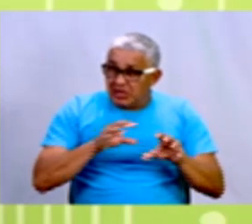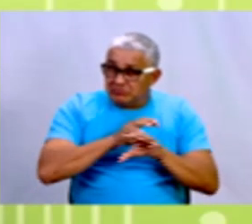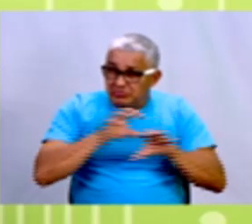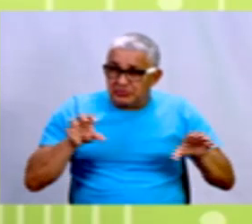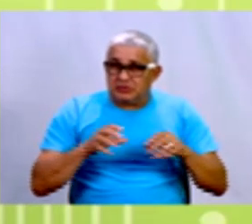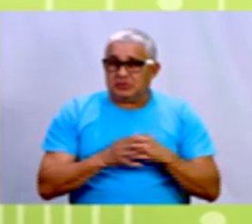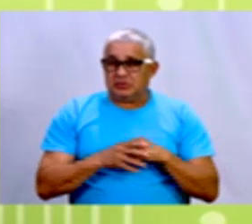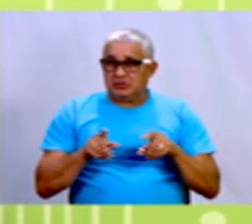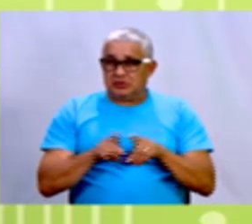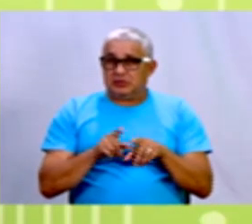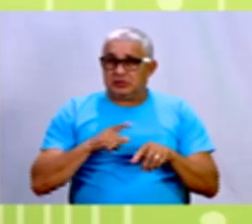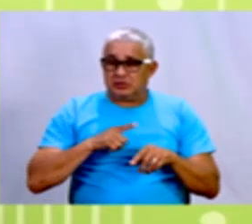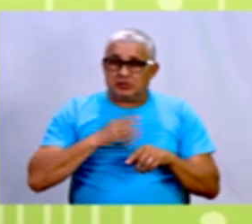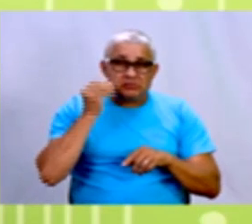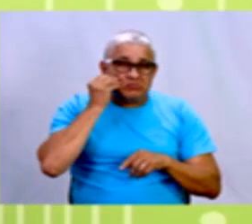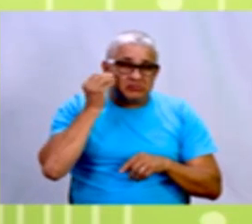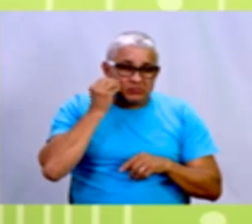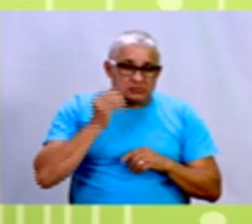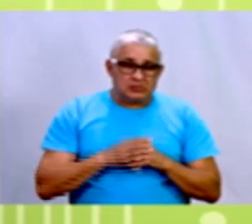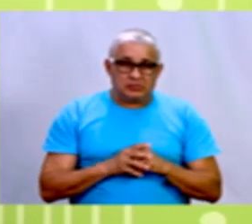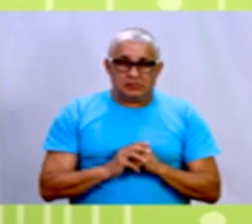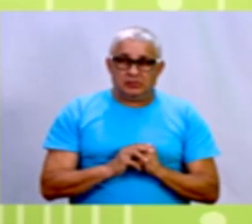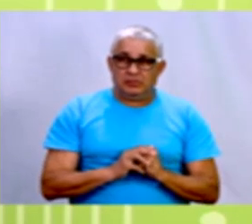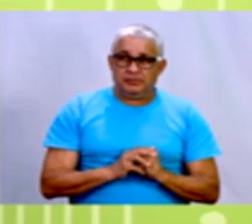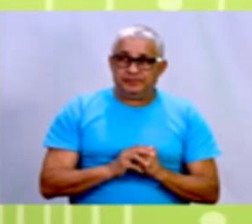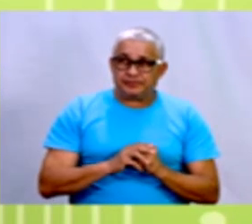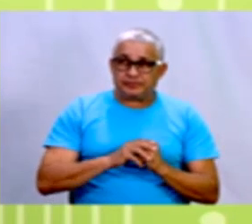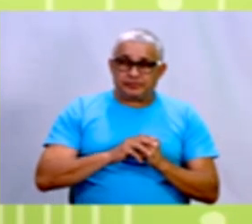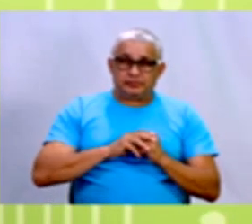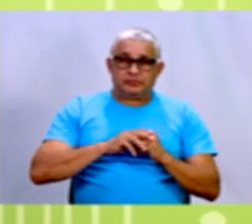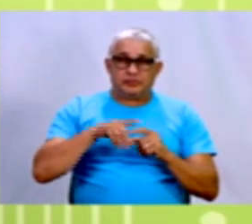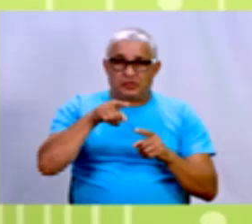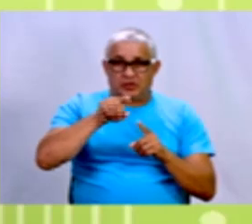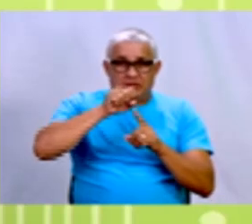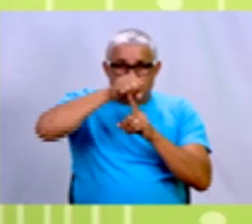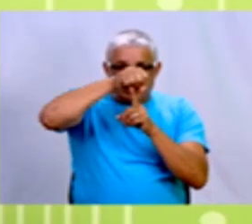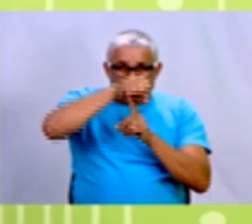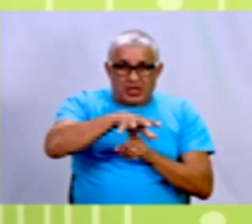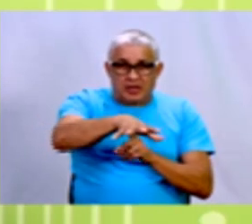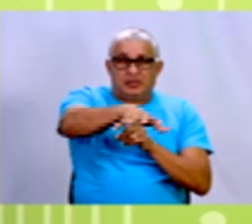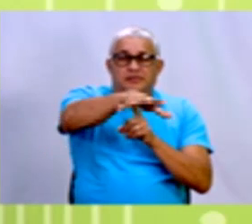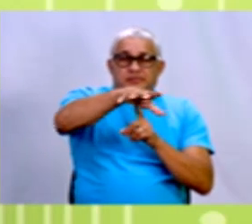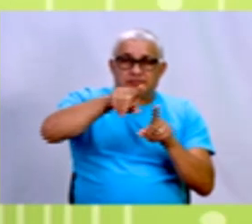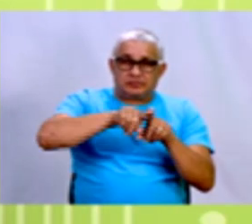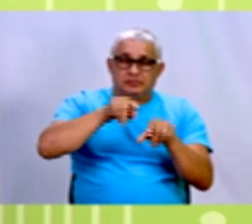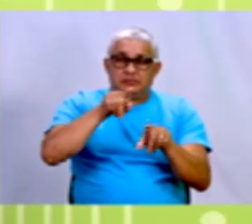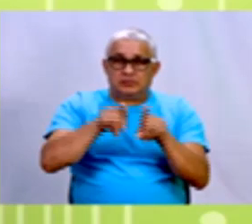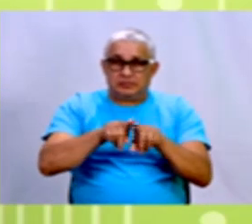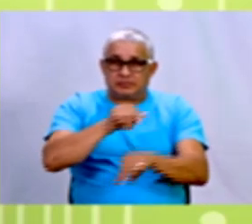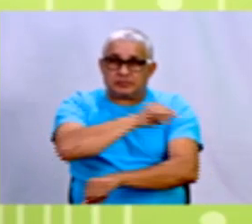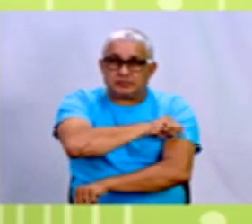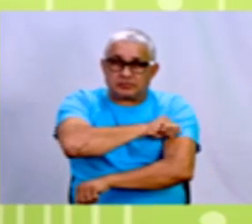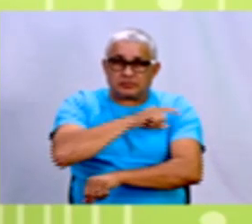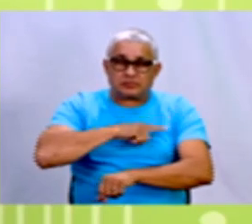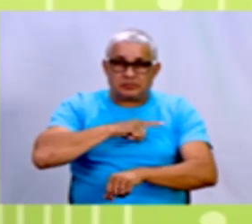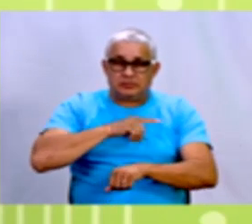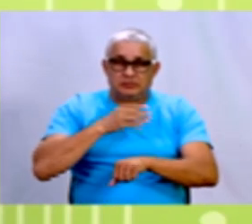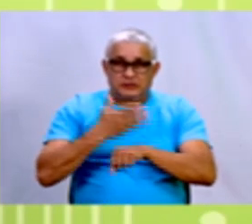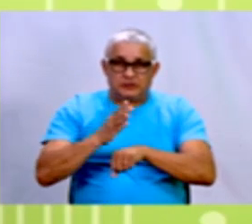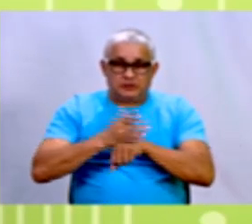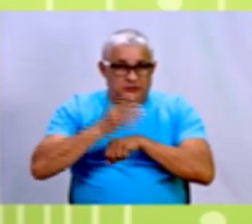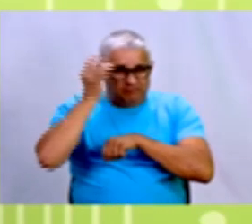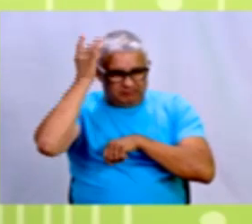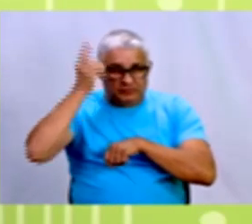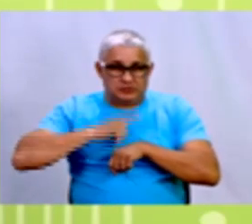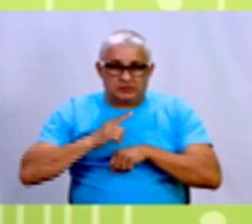Mas assim, tentem pegar como multiplicadores aí nos polos de vocês esses alunos que têm um pouco mais de prática já com o